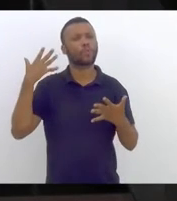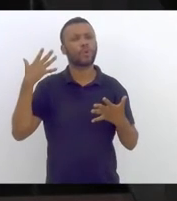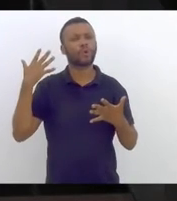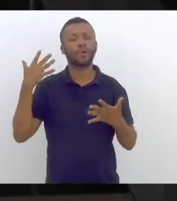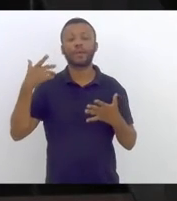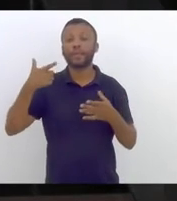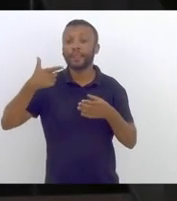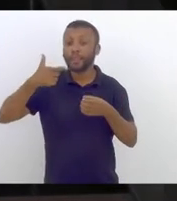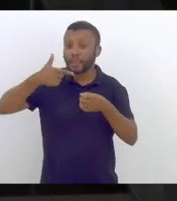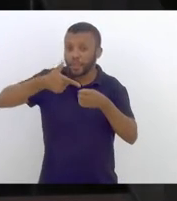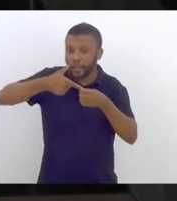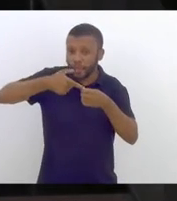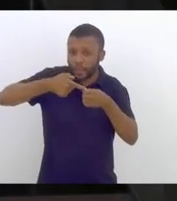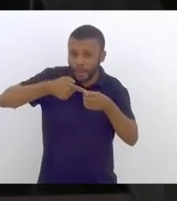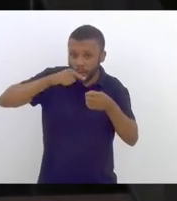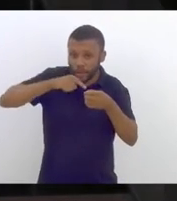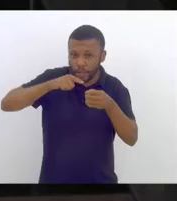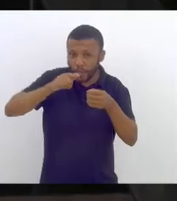gasolina